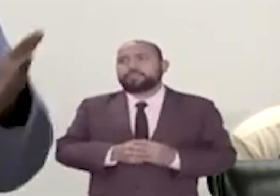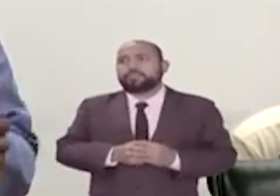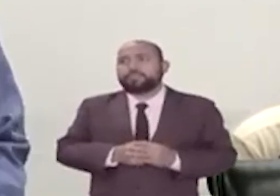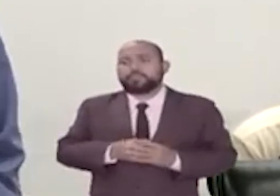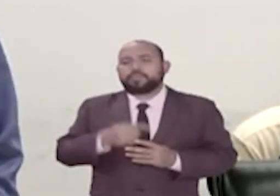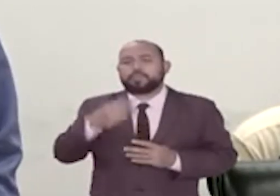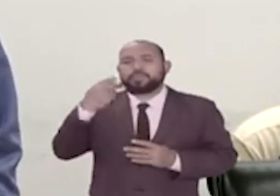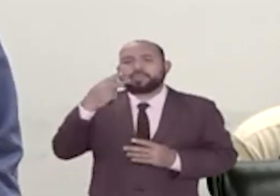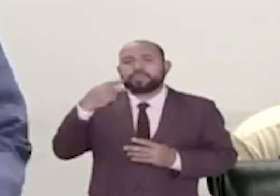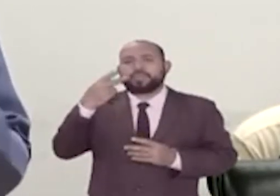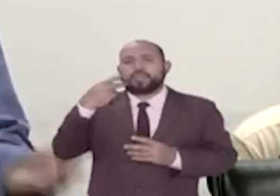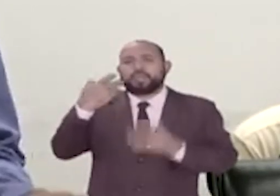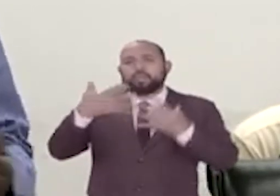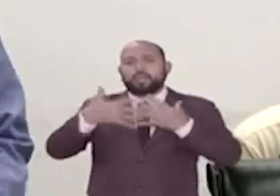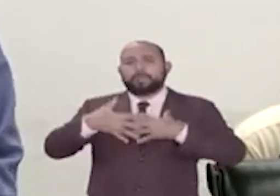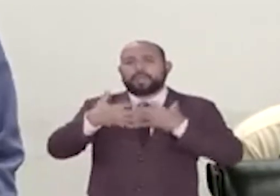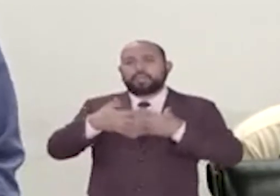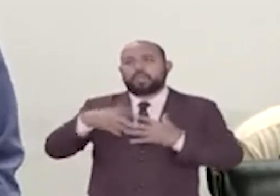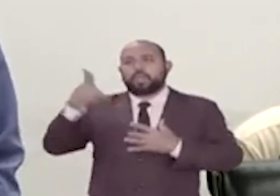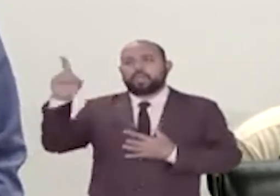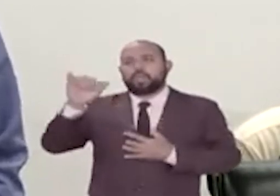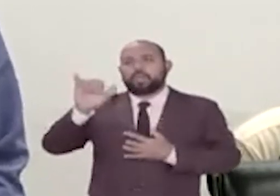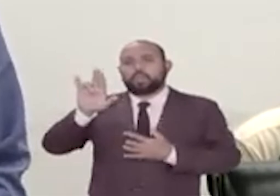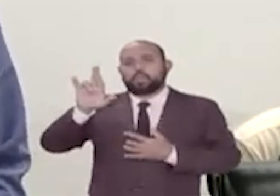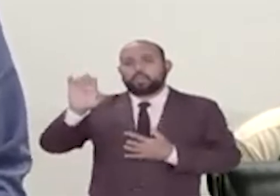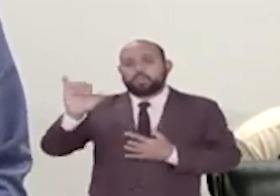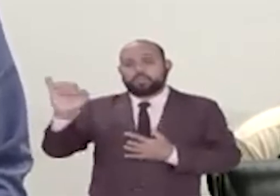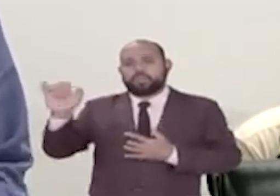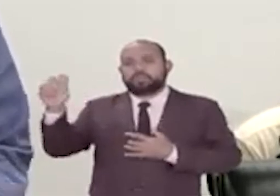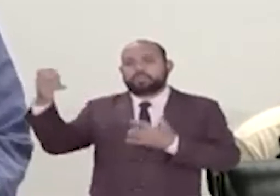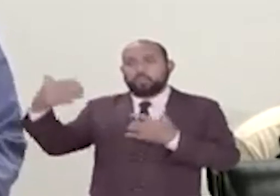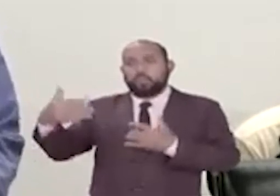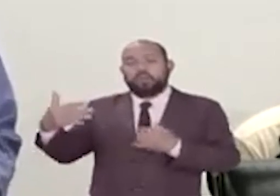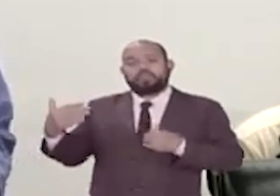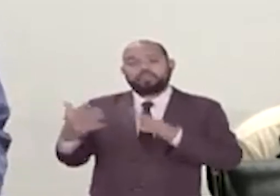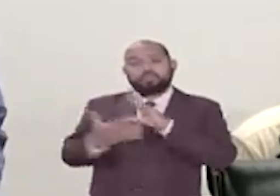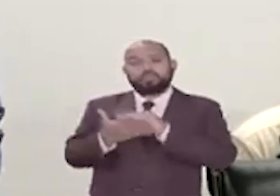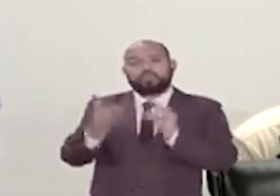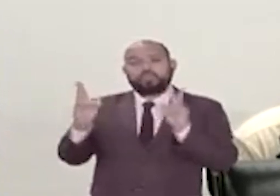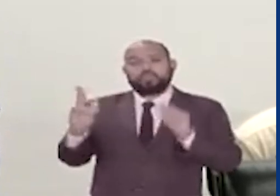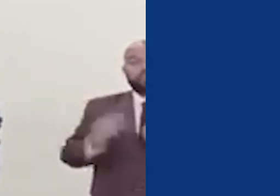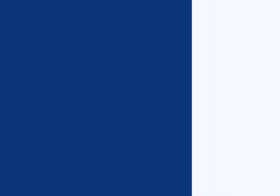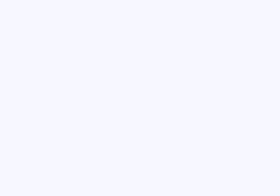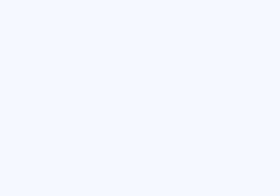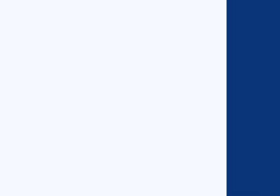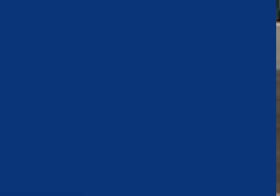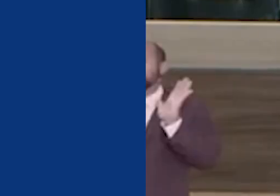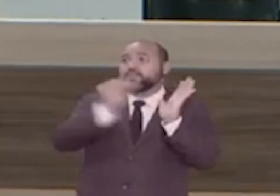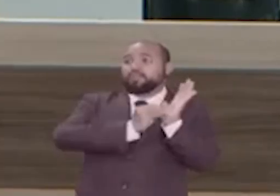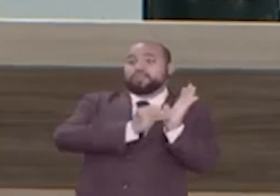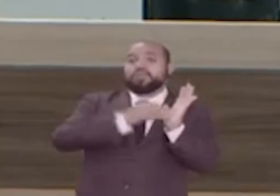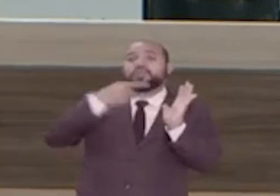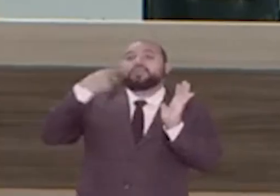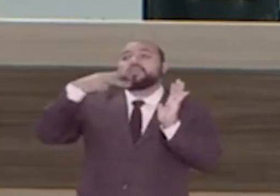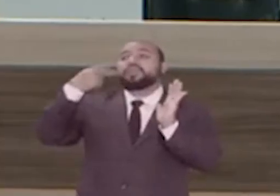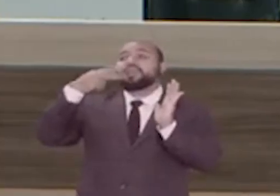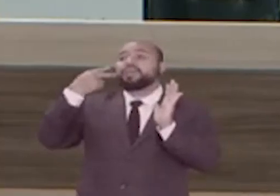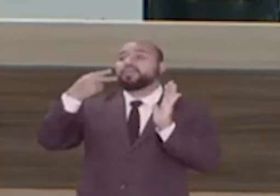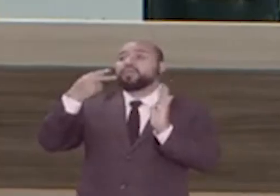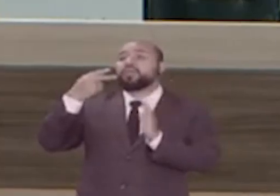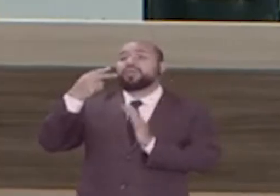vereador Yuri Moura, que na época era vereador, hoje deputado, e é isso que nós defendemos aqui. Peço a aprovação de todas. Obrigada. Na sessão